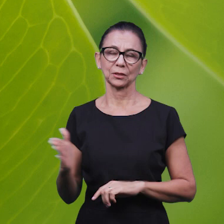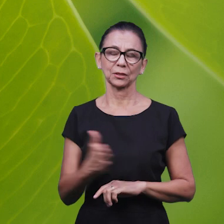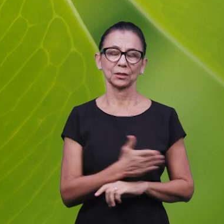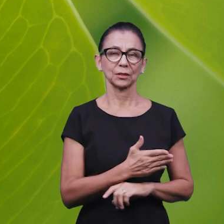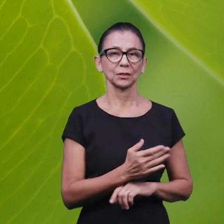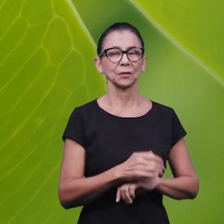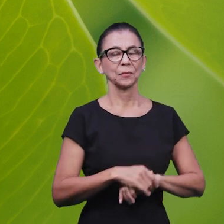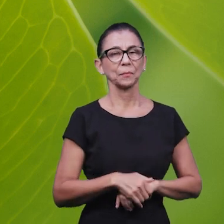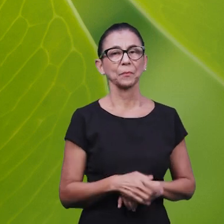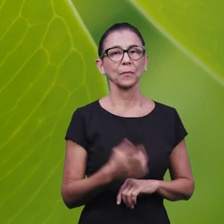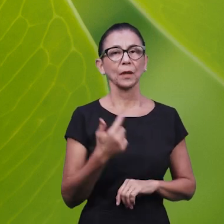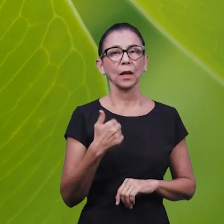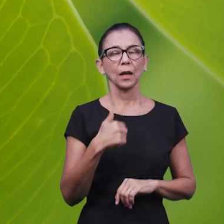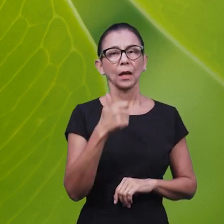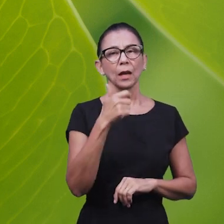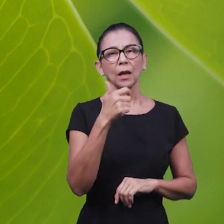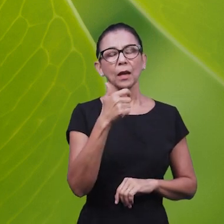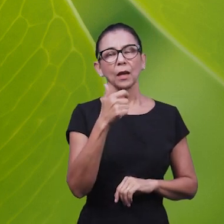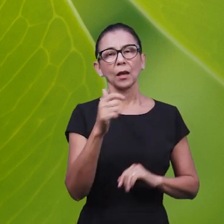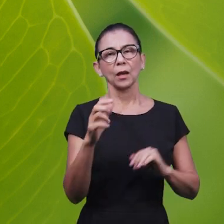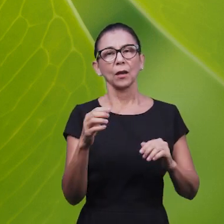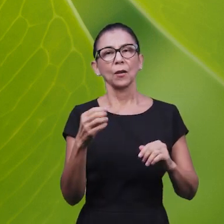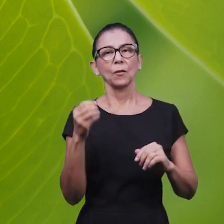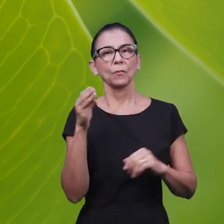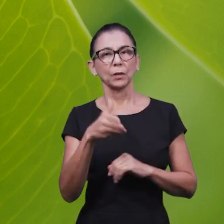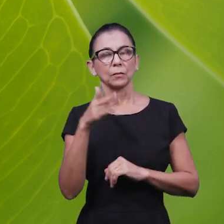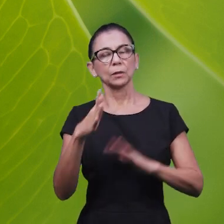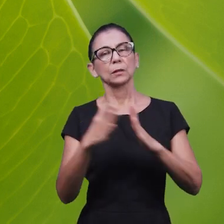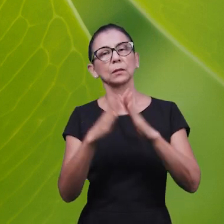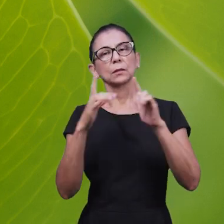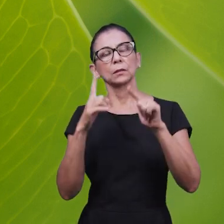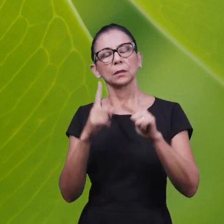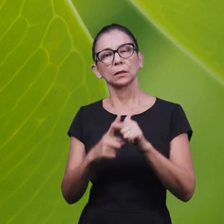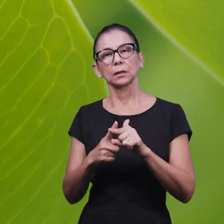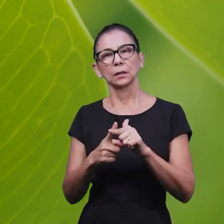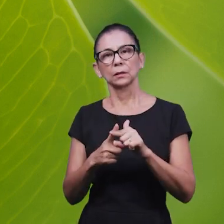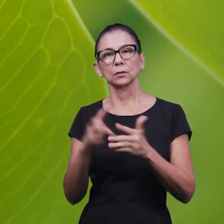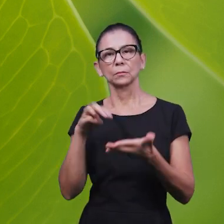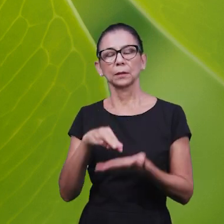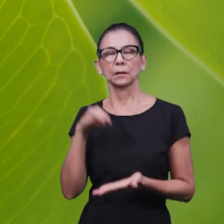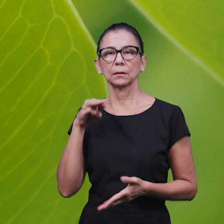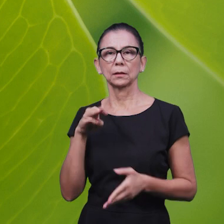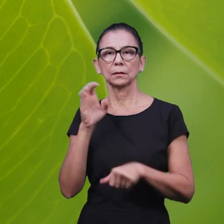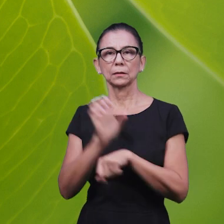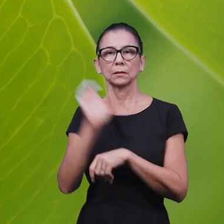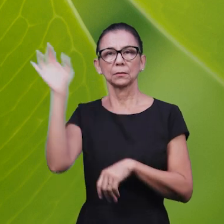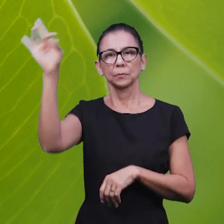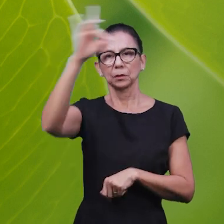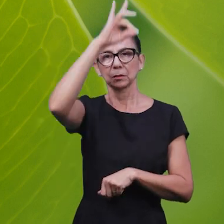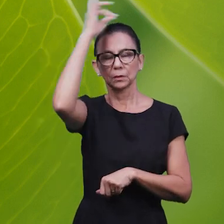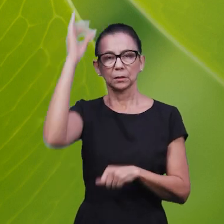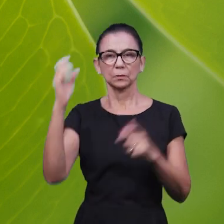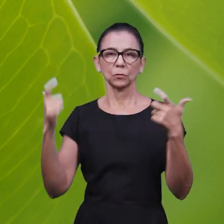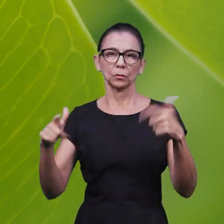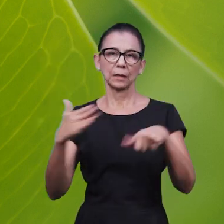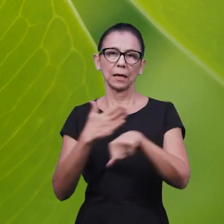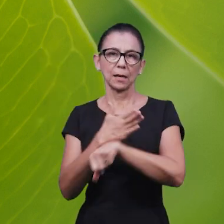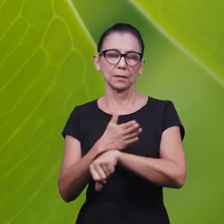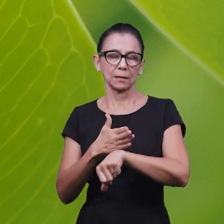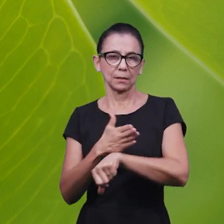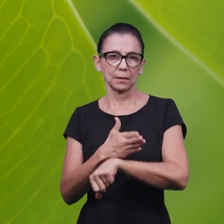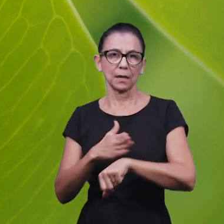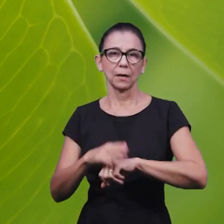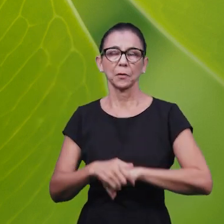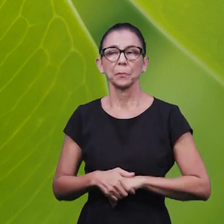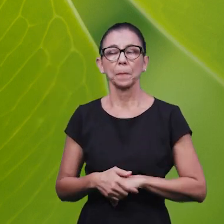chamo Guilherme, sou da igreja de Laranjeira Central, na Serra, Espírito Santo. E hoje gostaria de estar falando um pouco sobre o programa Anunciando o